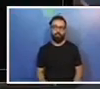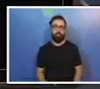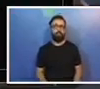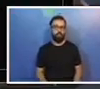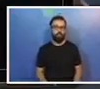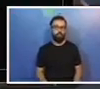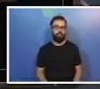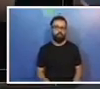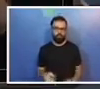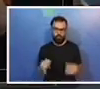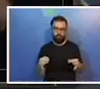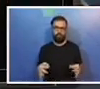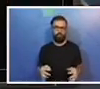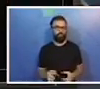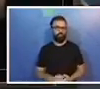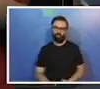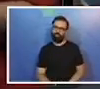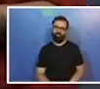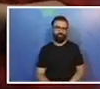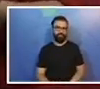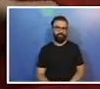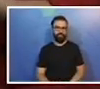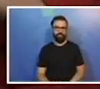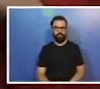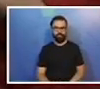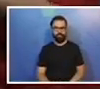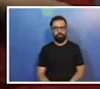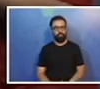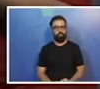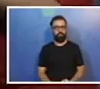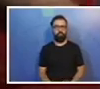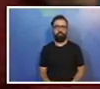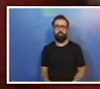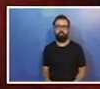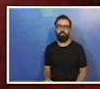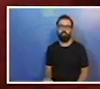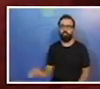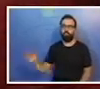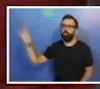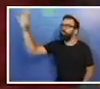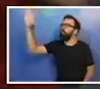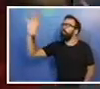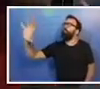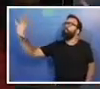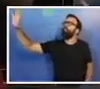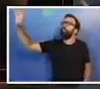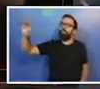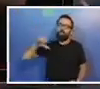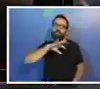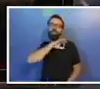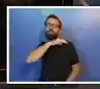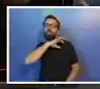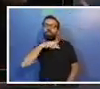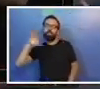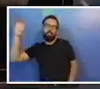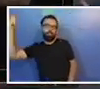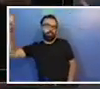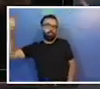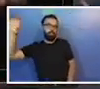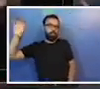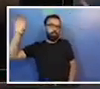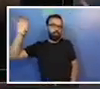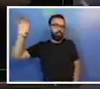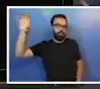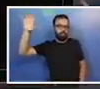deu certo? Primeiro, tirar o animalzinho que estava acostumado no seu habitat, com a